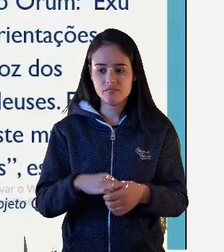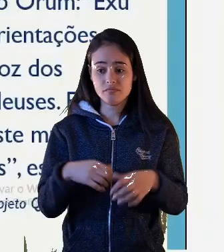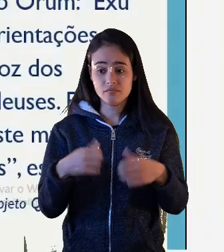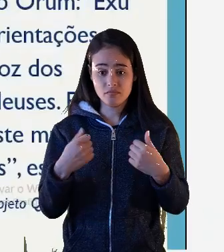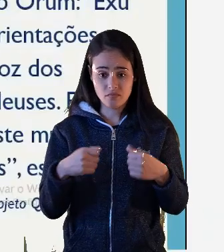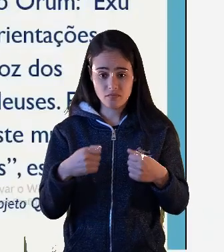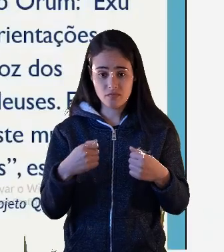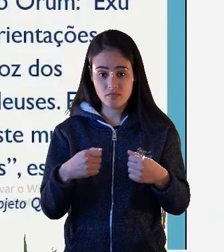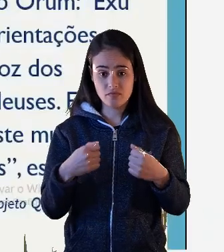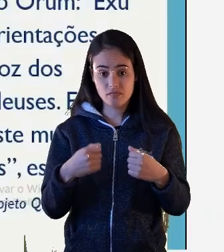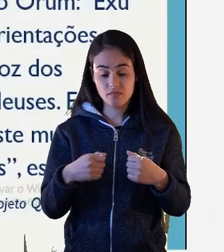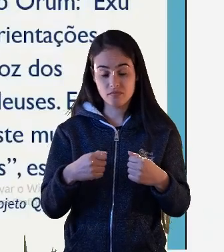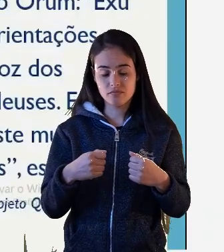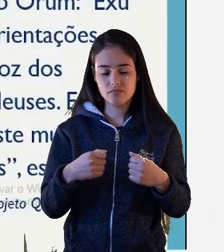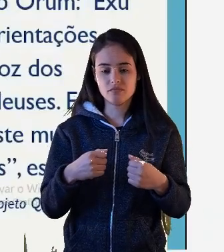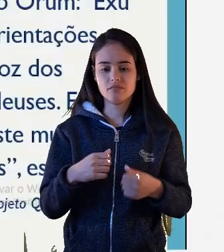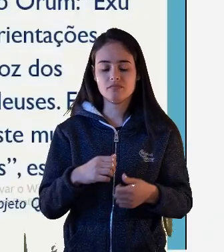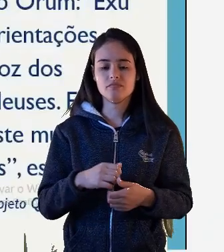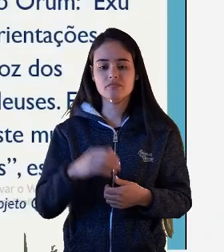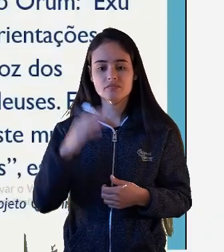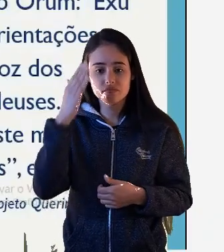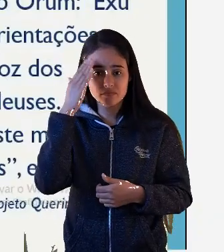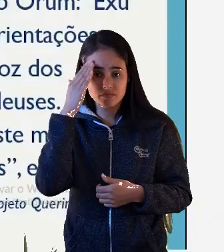importante, porque é ele que faz a ponte, né?